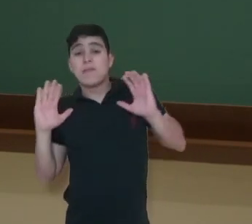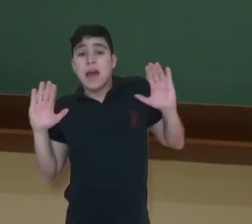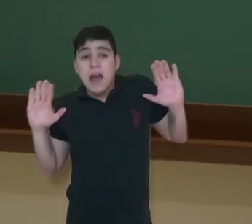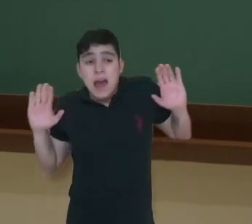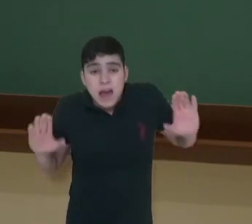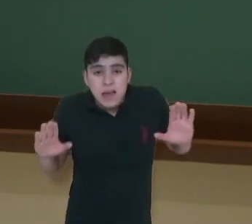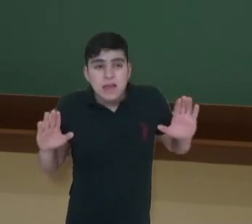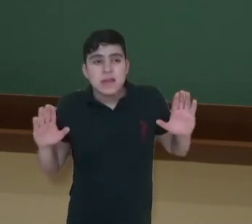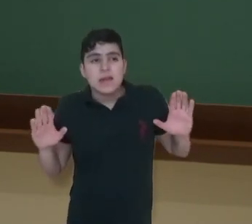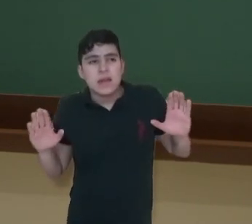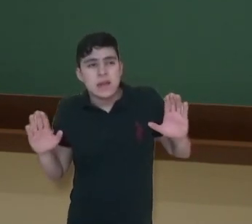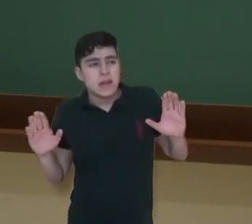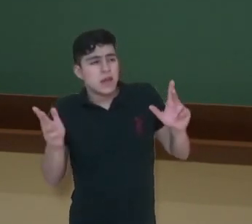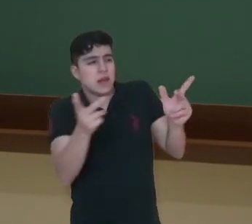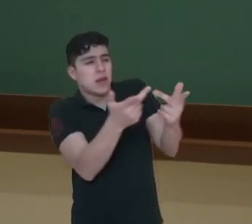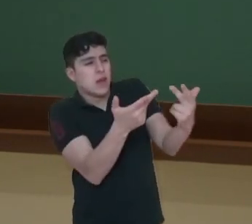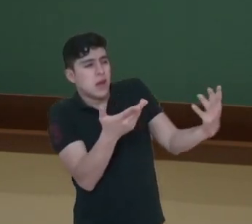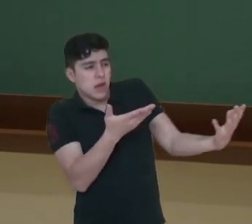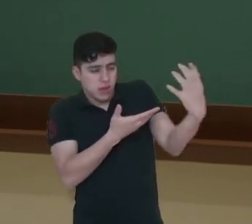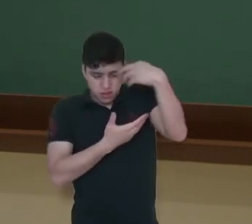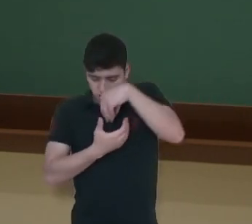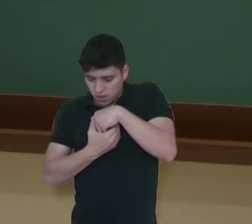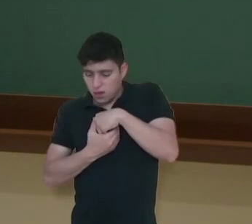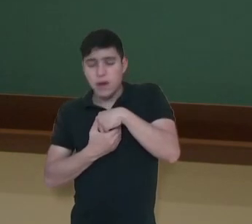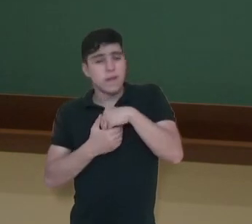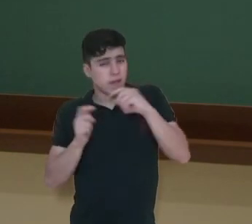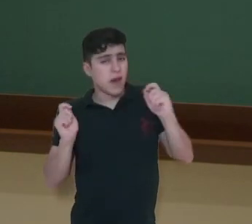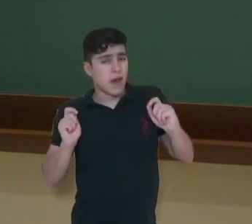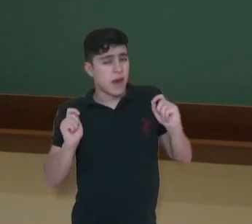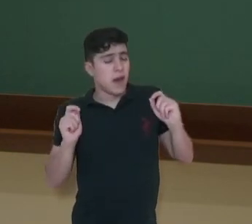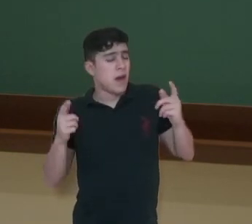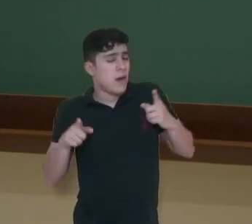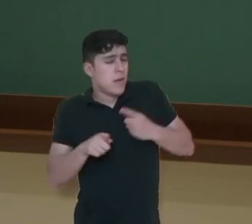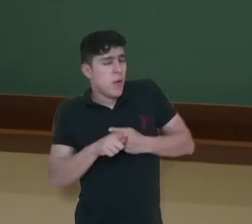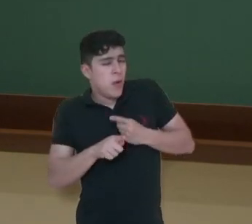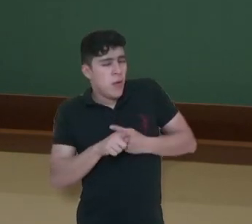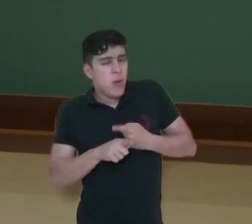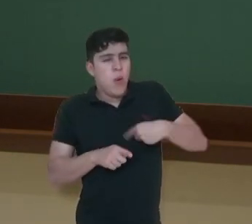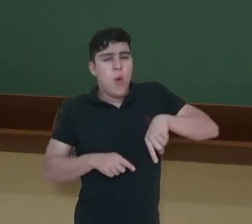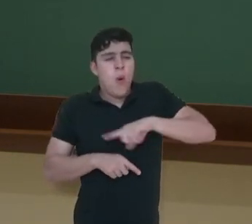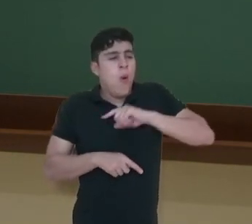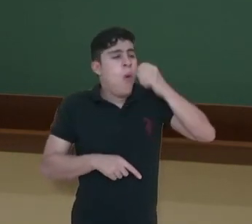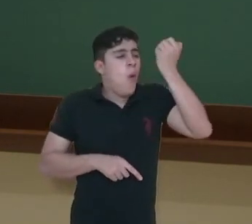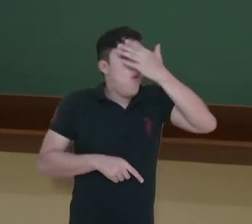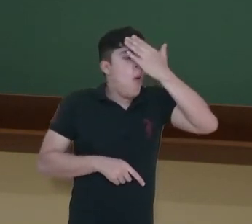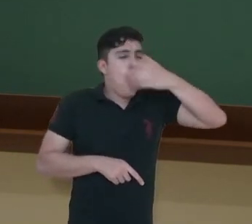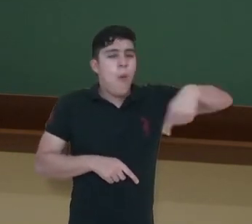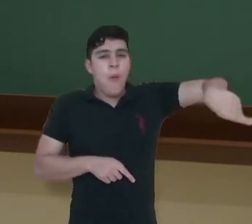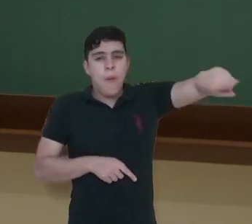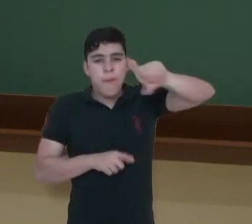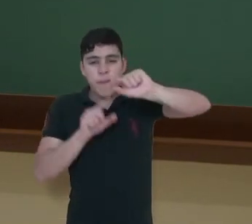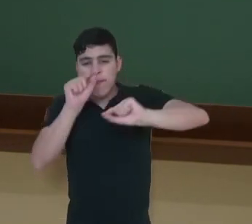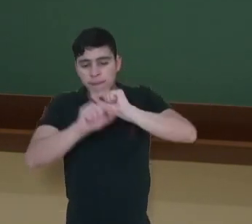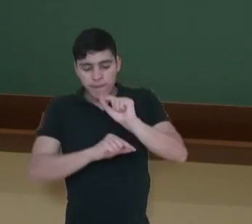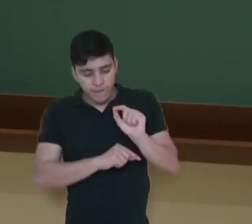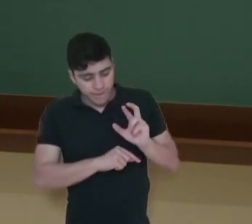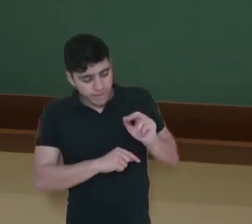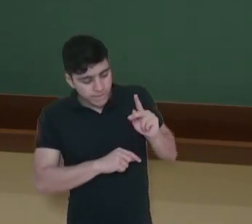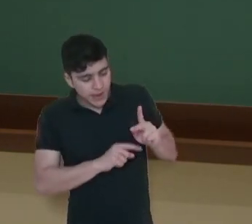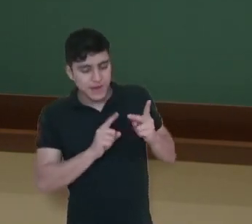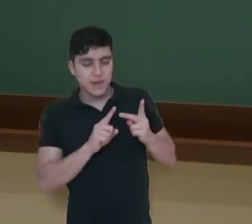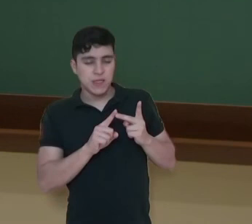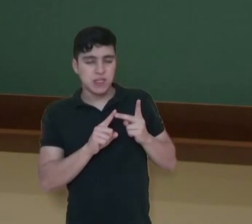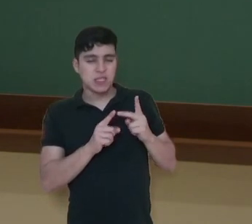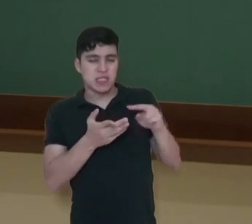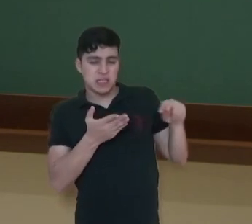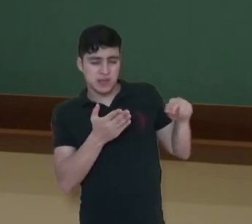acaba colocando coisas que aconteceram lá dentro no nosso cotidiano sem saber. Por quê? A gente não vê lá dentro. Então com o rap e com o breaking, com